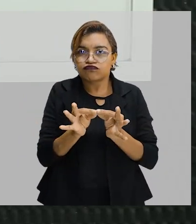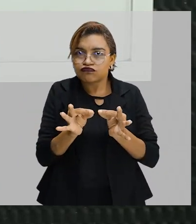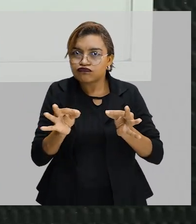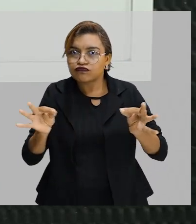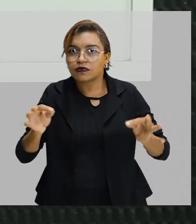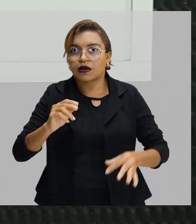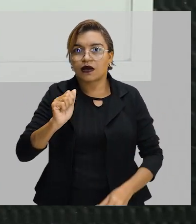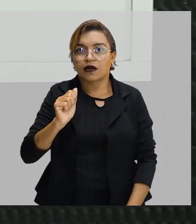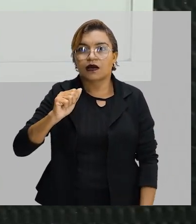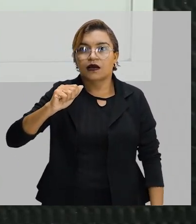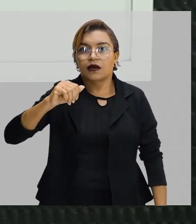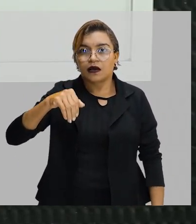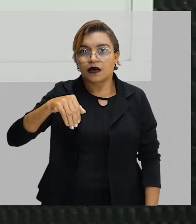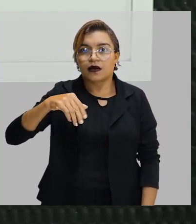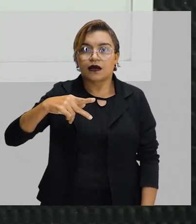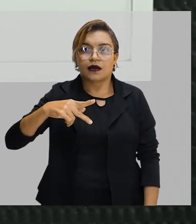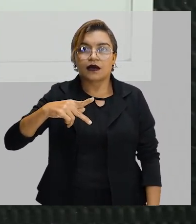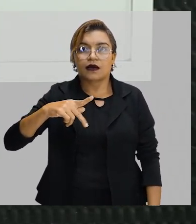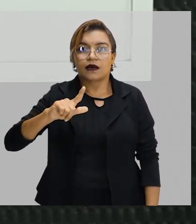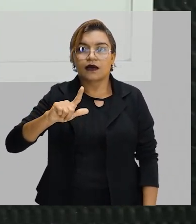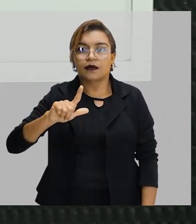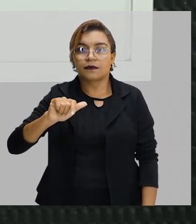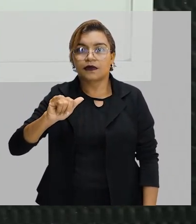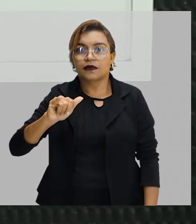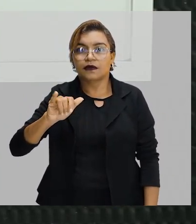é do que essa distância